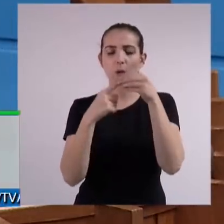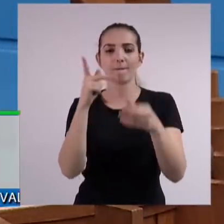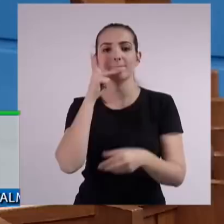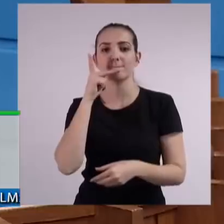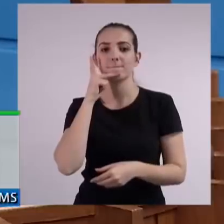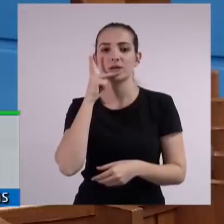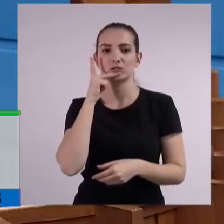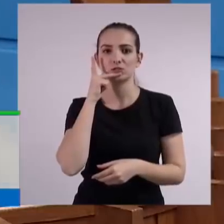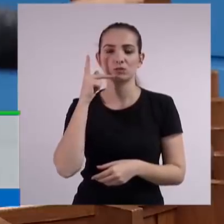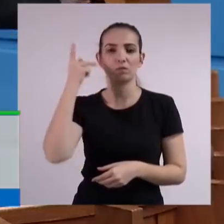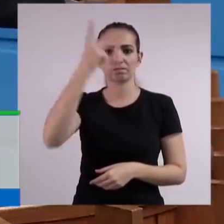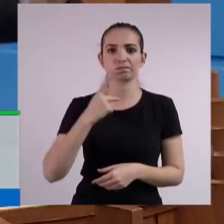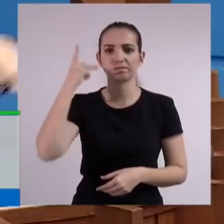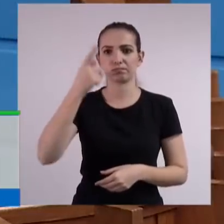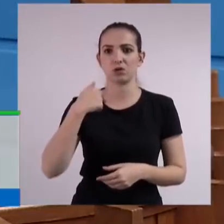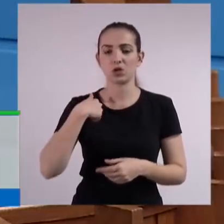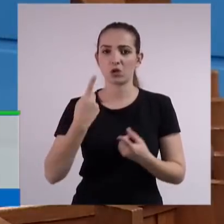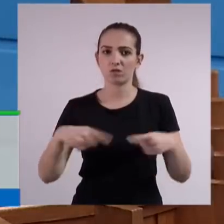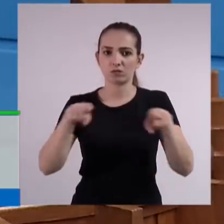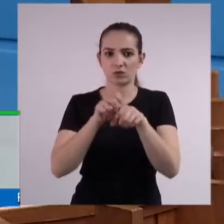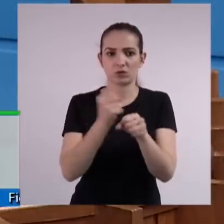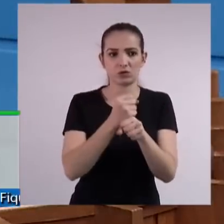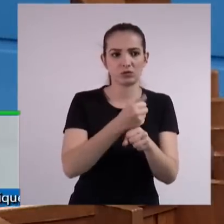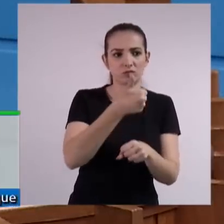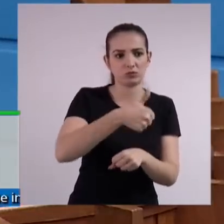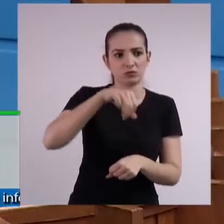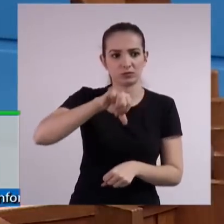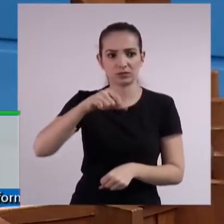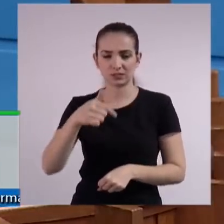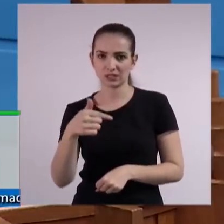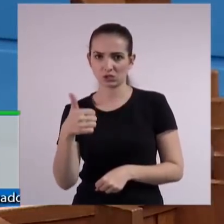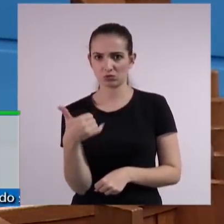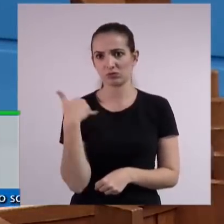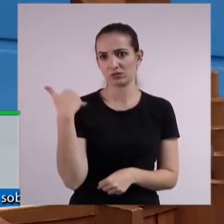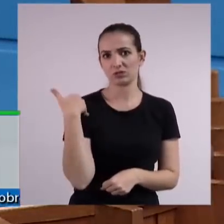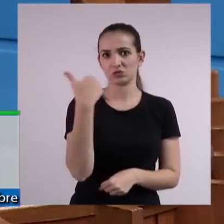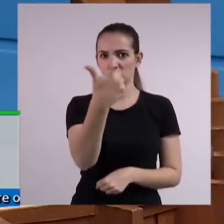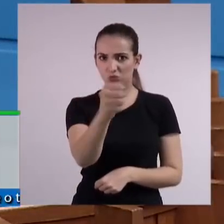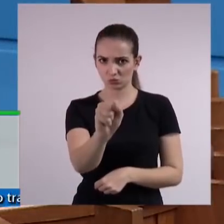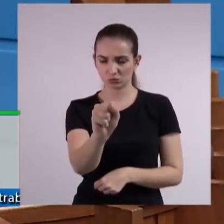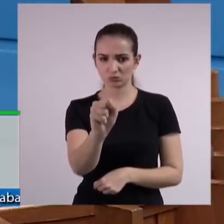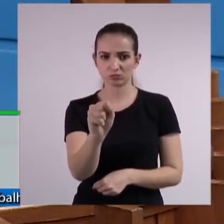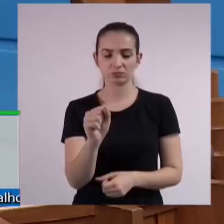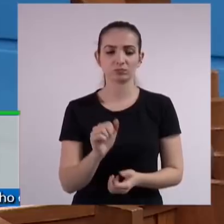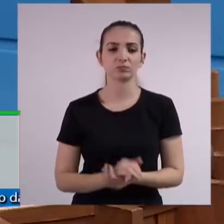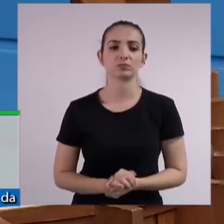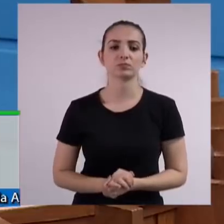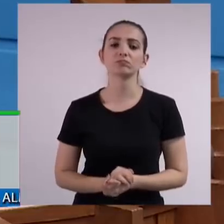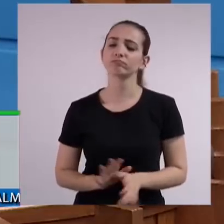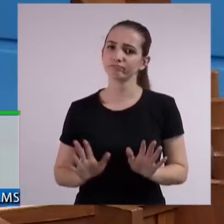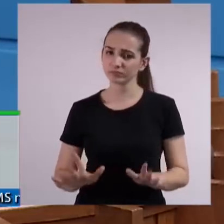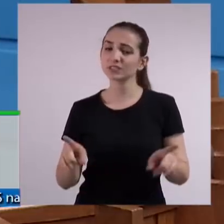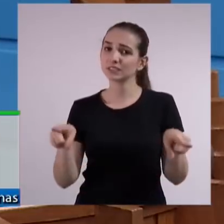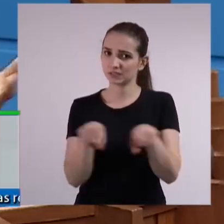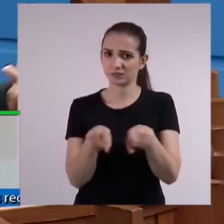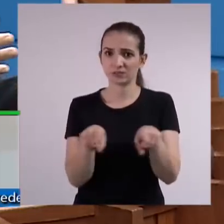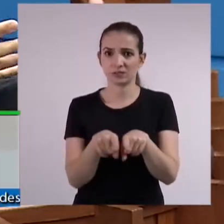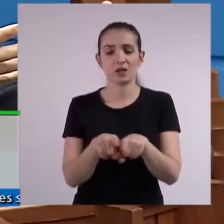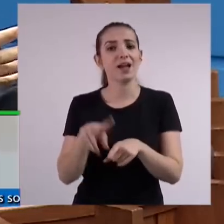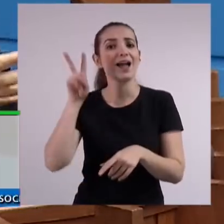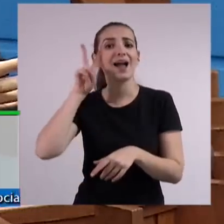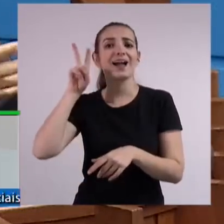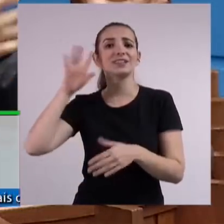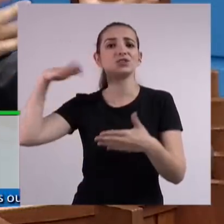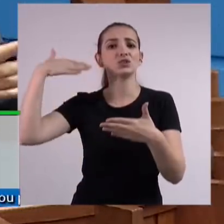filiei em 1981, quando eu tinha 18 anos de idade. E também pela